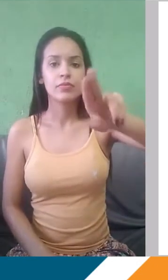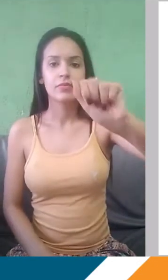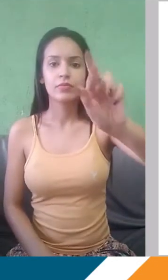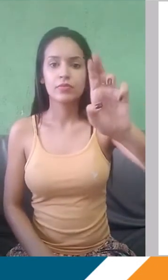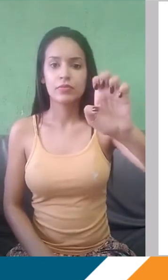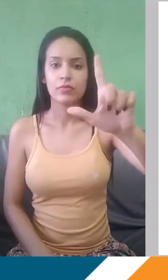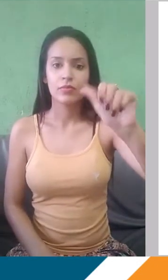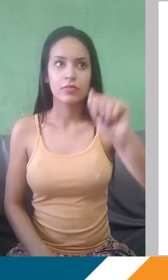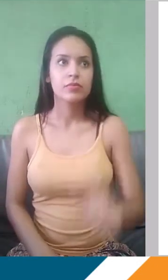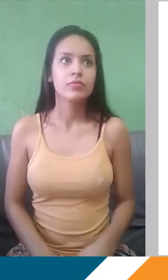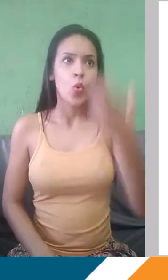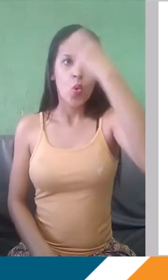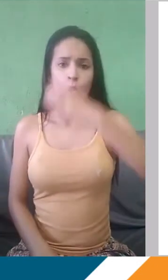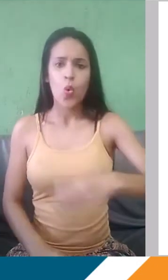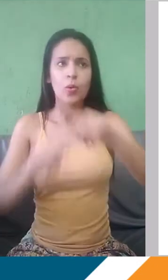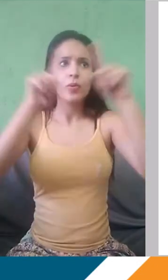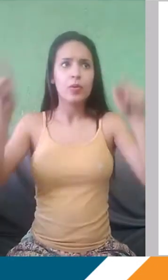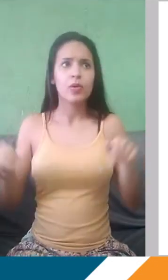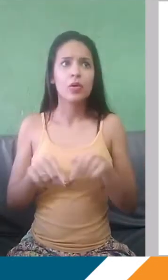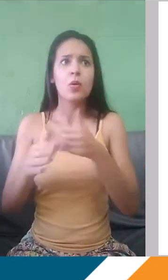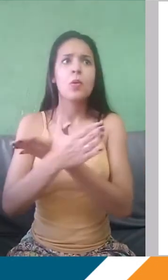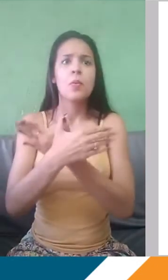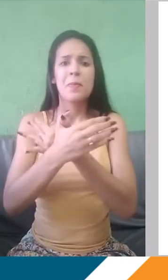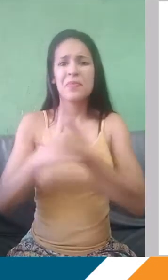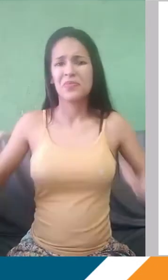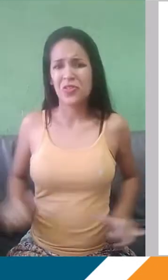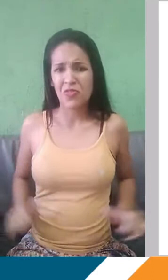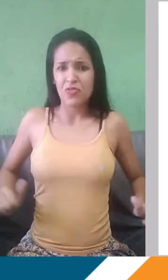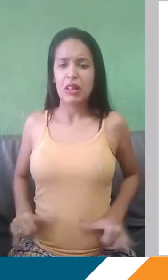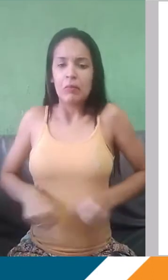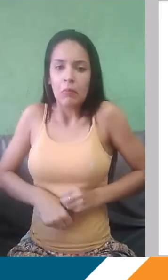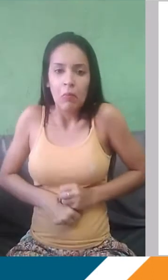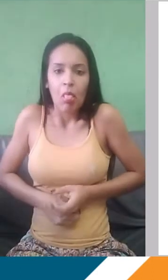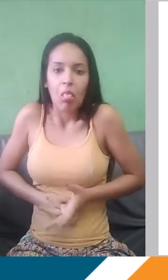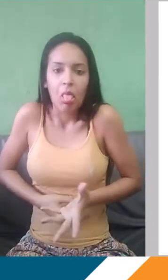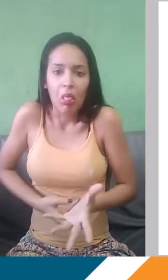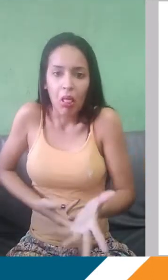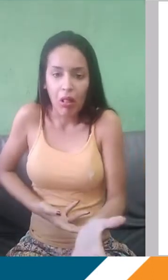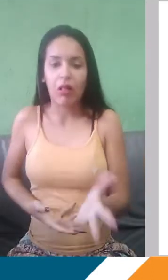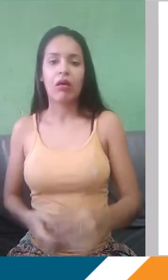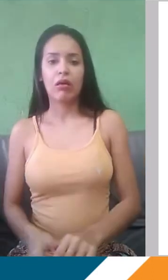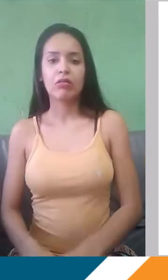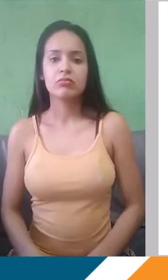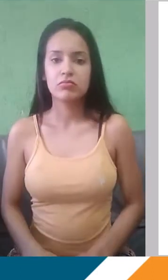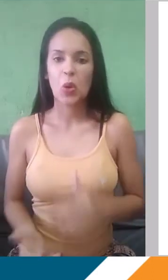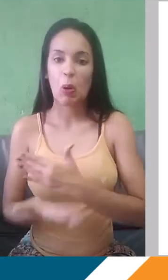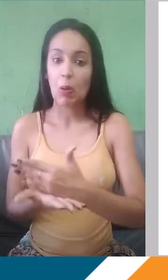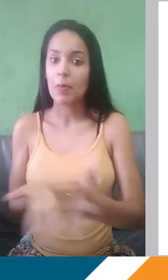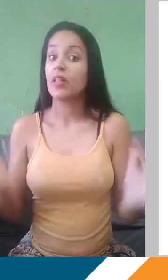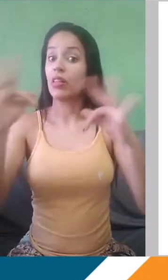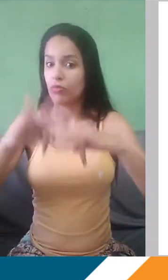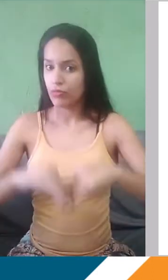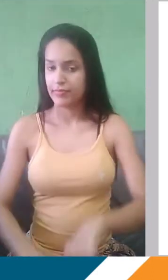é um pássaro que agoniza, exausto do próprio grito. As vísceras vasculhadas principiam a